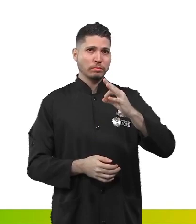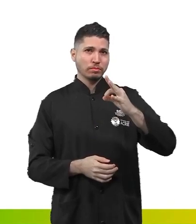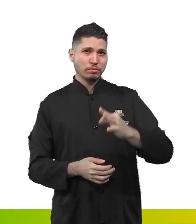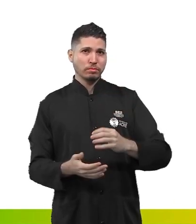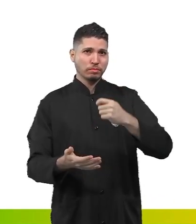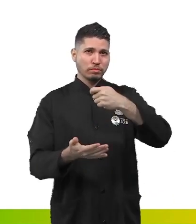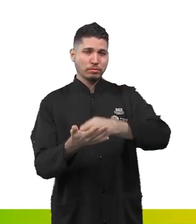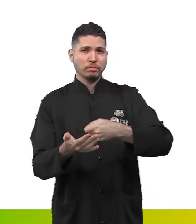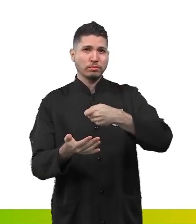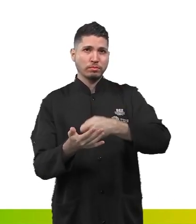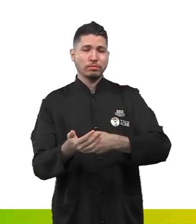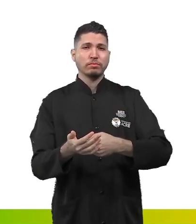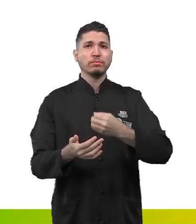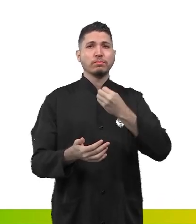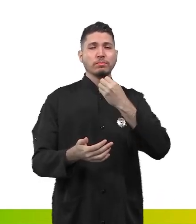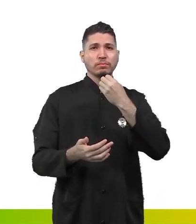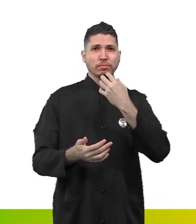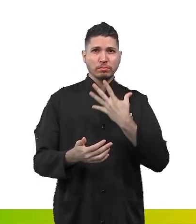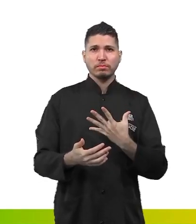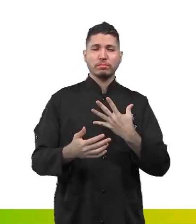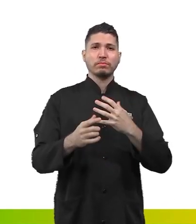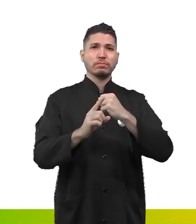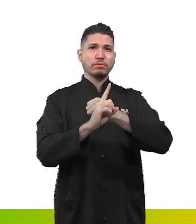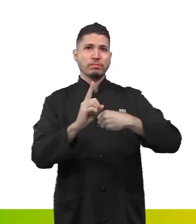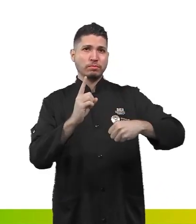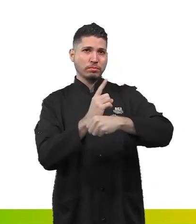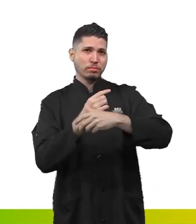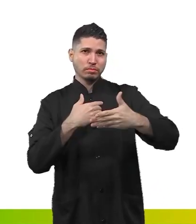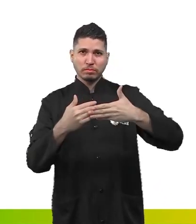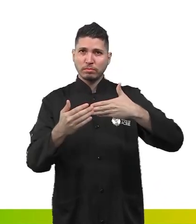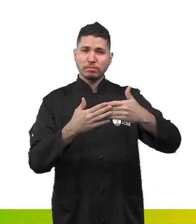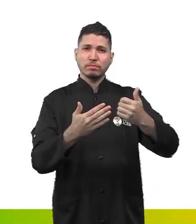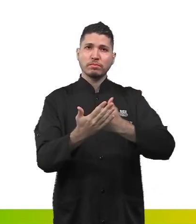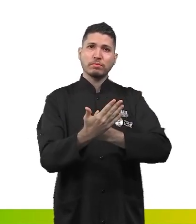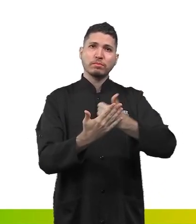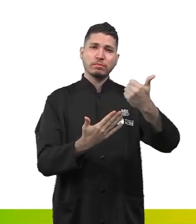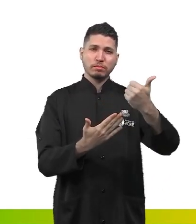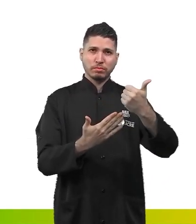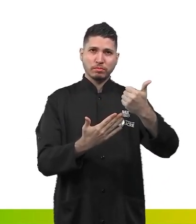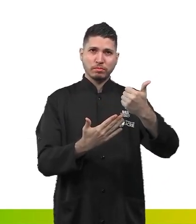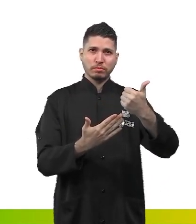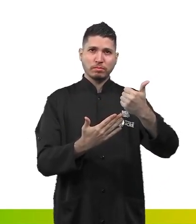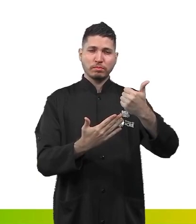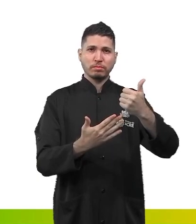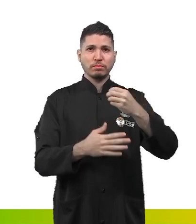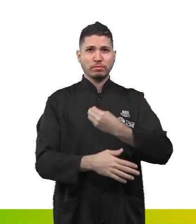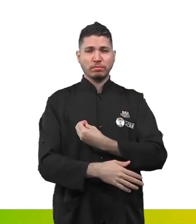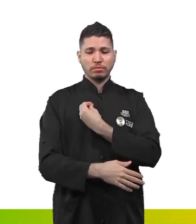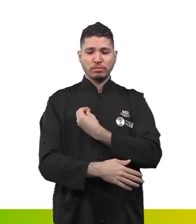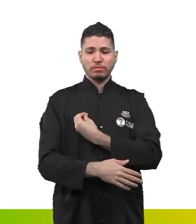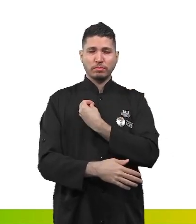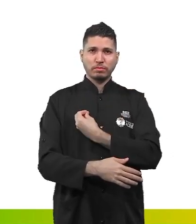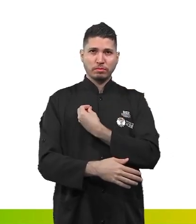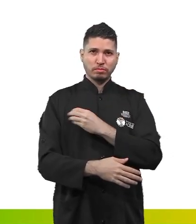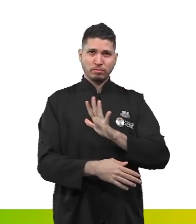benefícios sociais de qualquer ação que manipule a vida como um